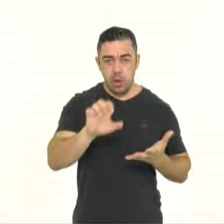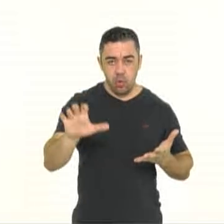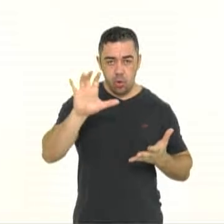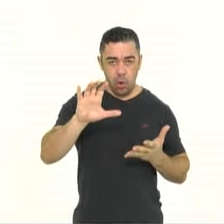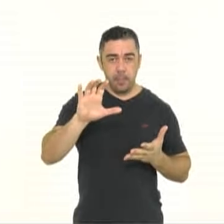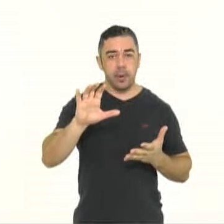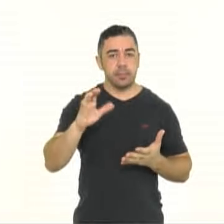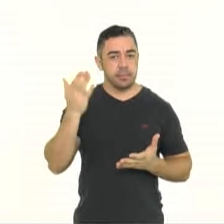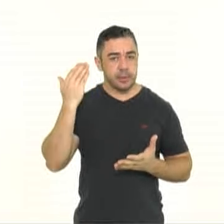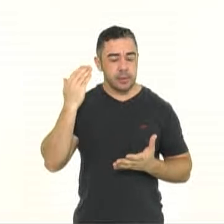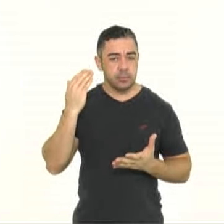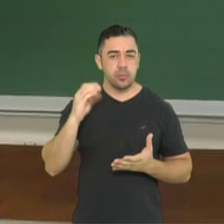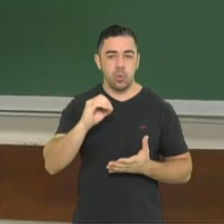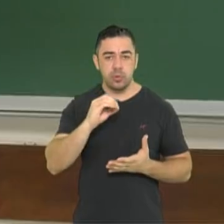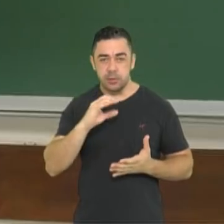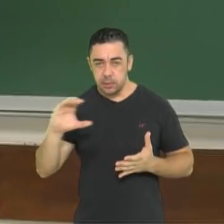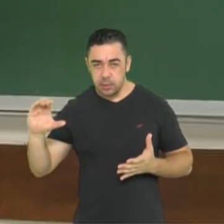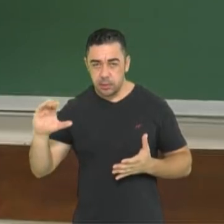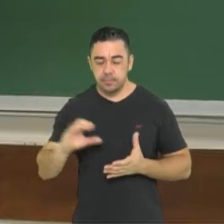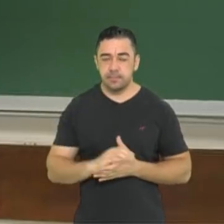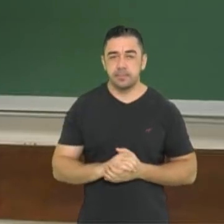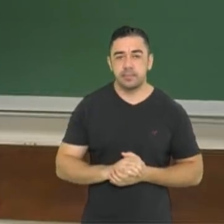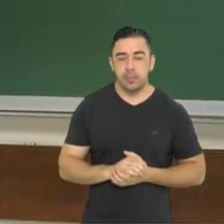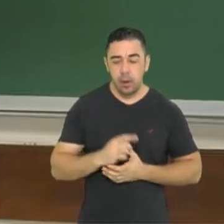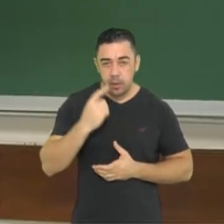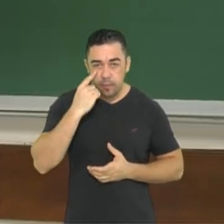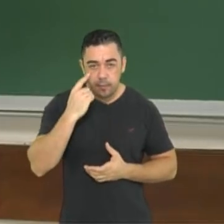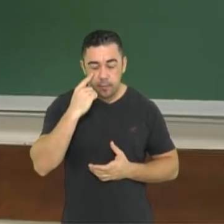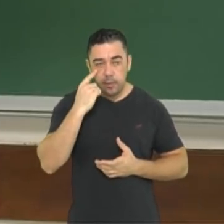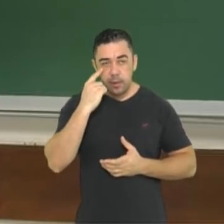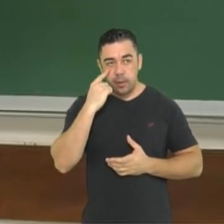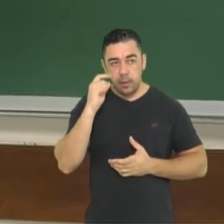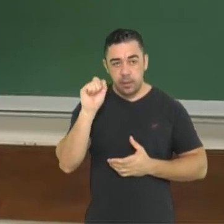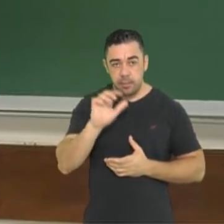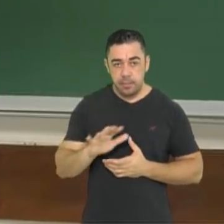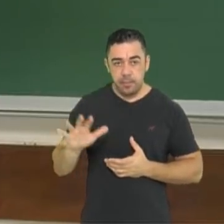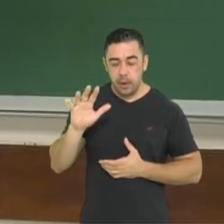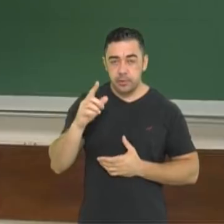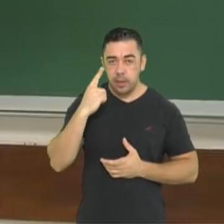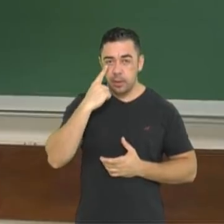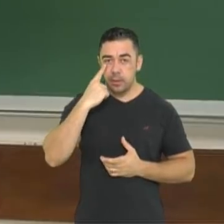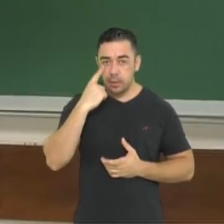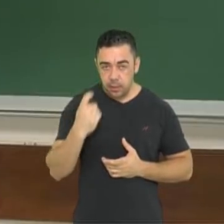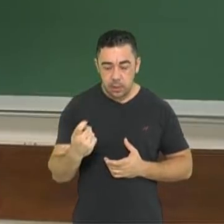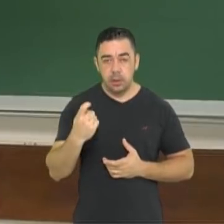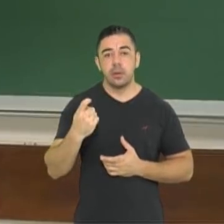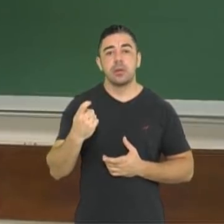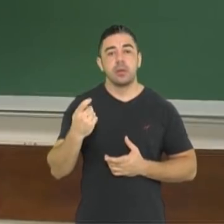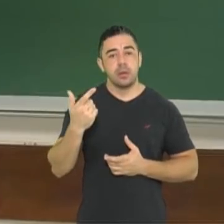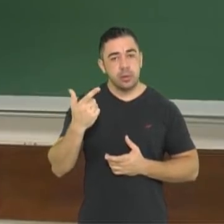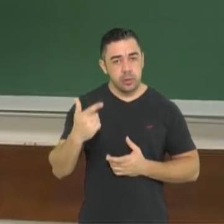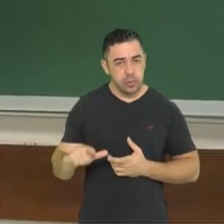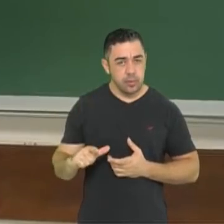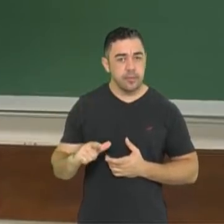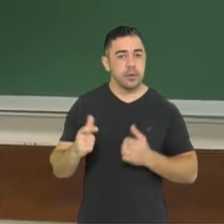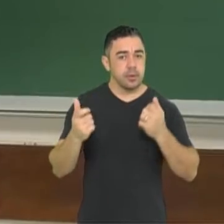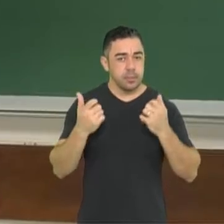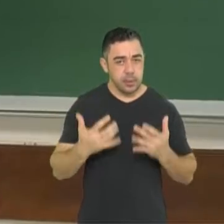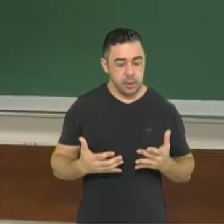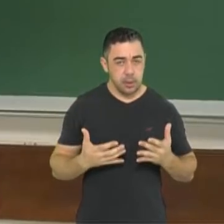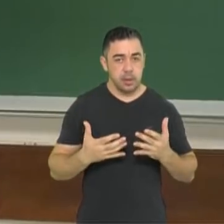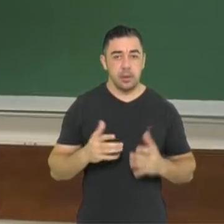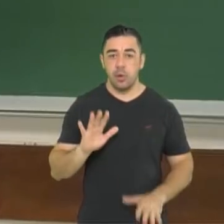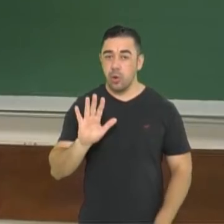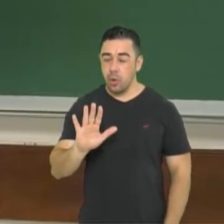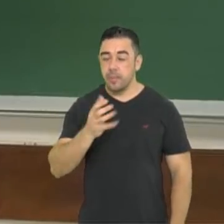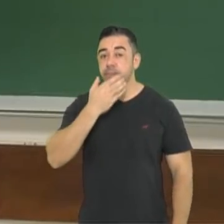Ocidental. Aí, nós temos essa imagem simbólica que eu acho muito interessante nós novamente reforçar. No Natal, não